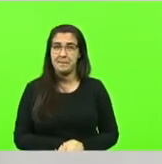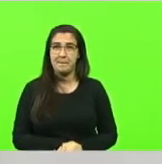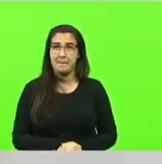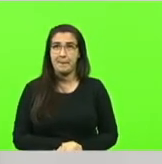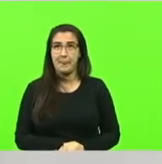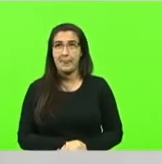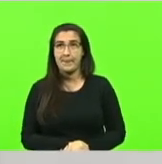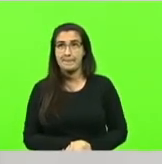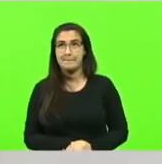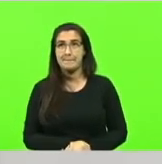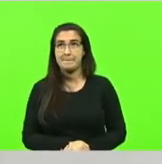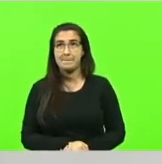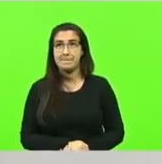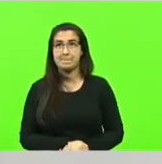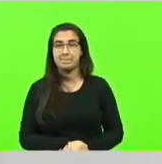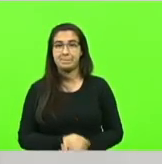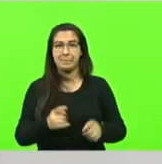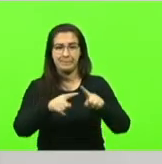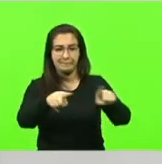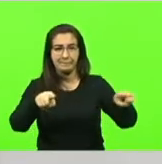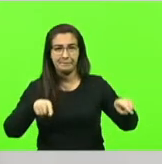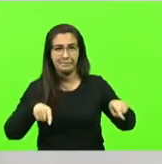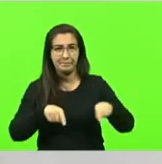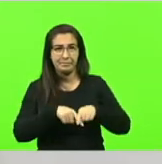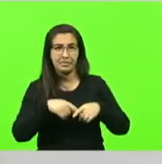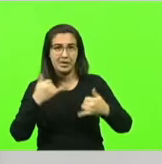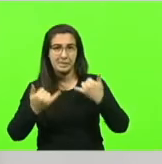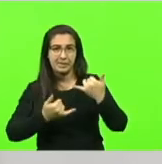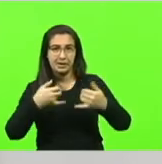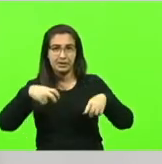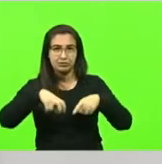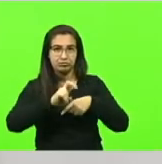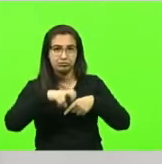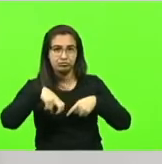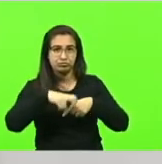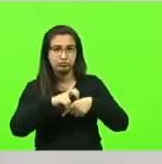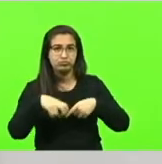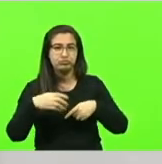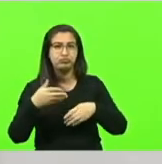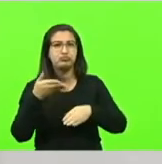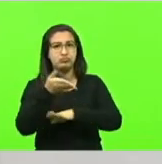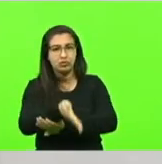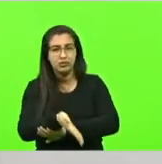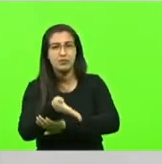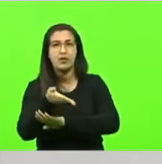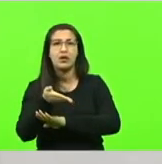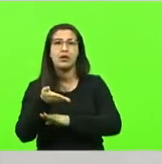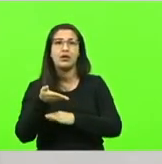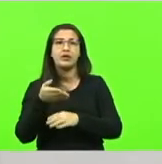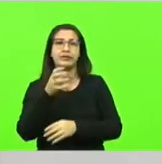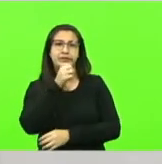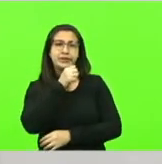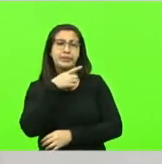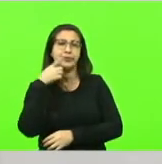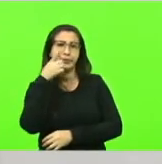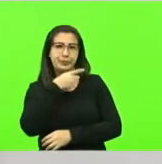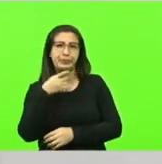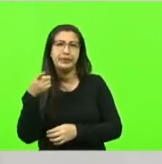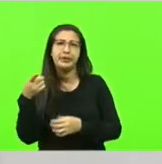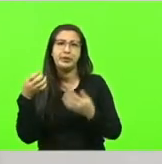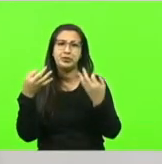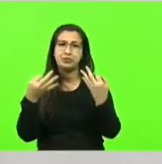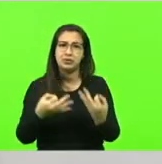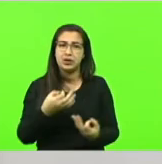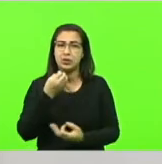As praças de Lages, nós temos vários parques infantis, para poder levar o seu filho num final de semana, ter um lugar de qualidade, não